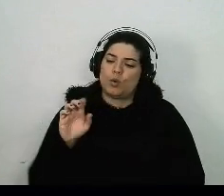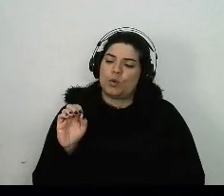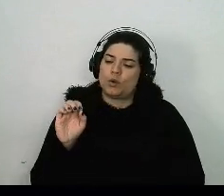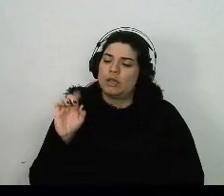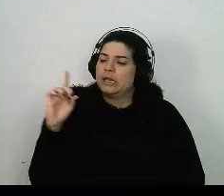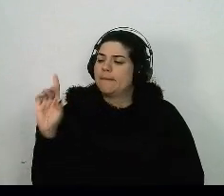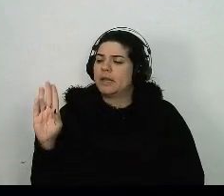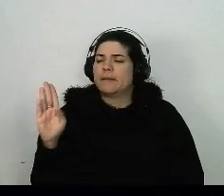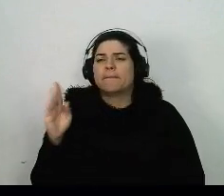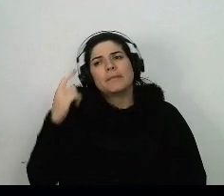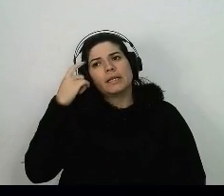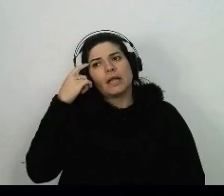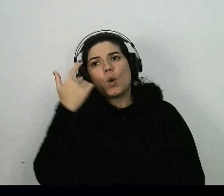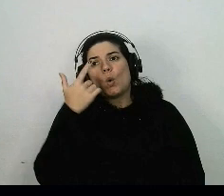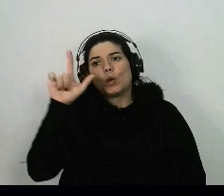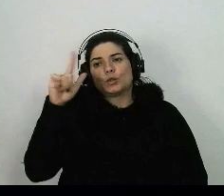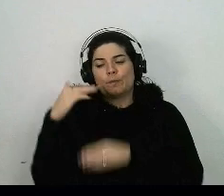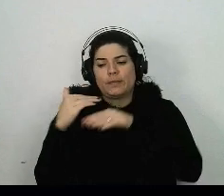padrões.